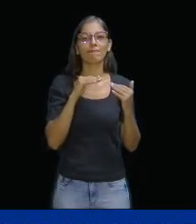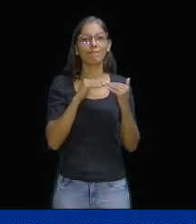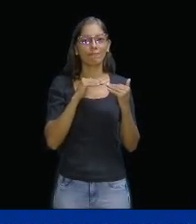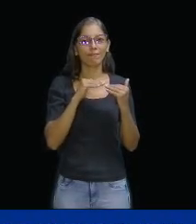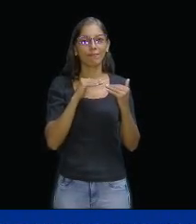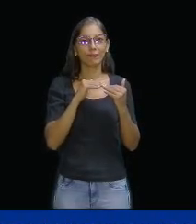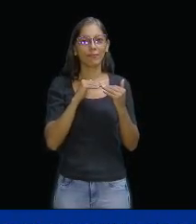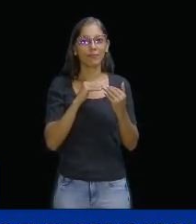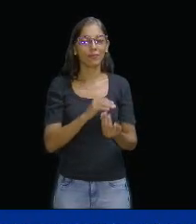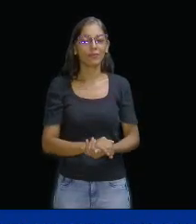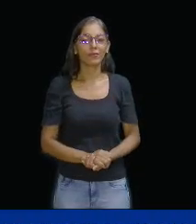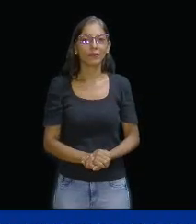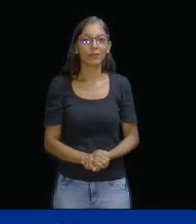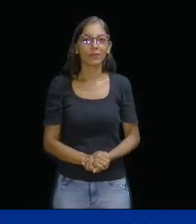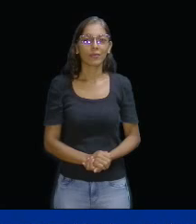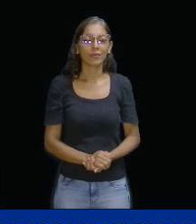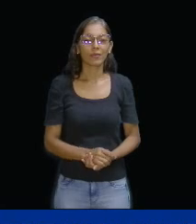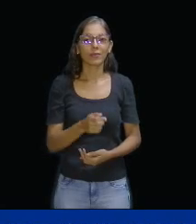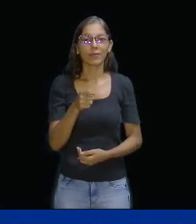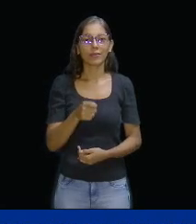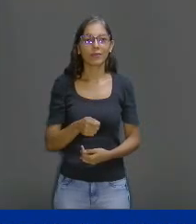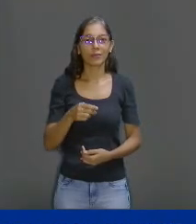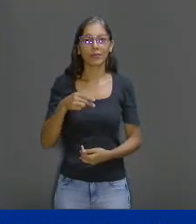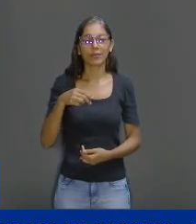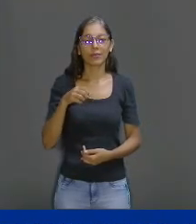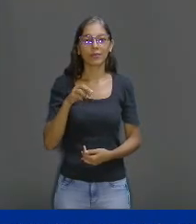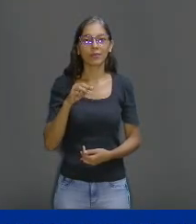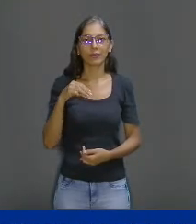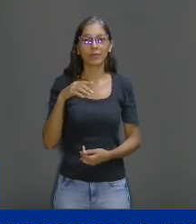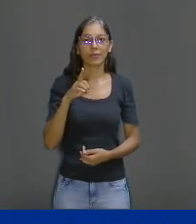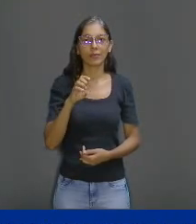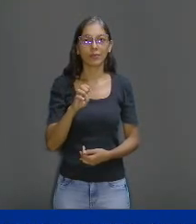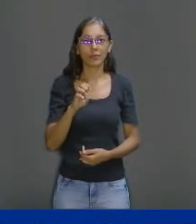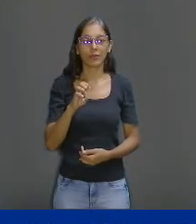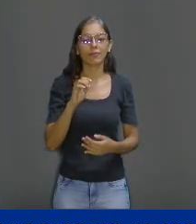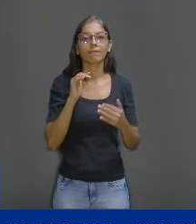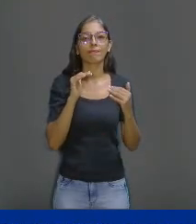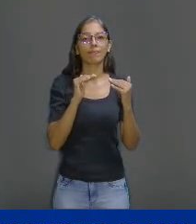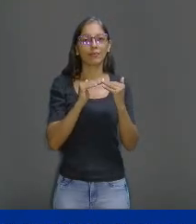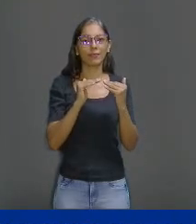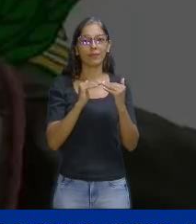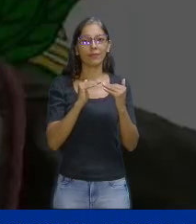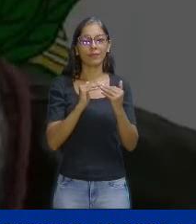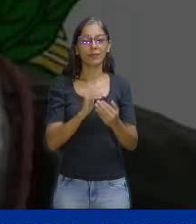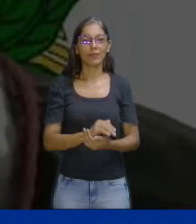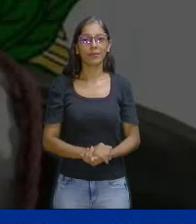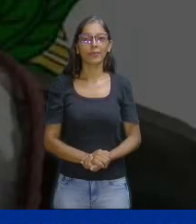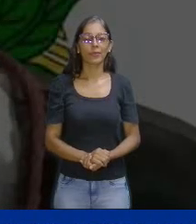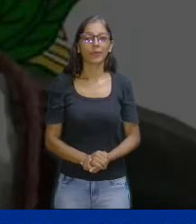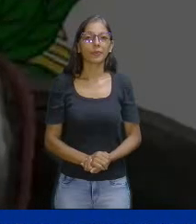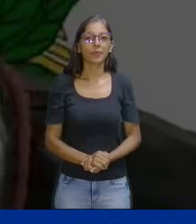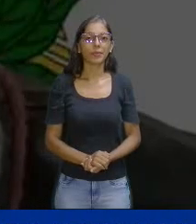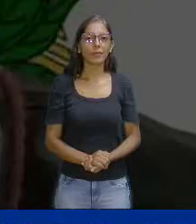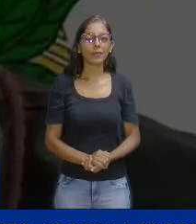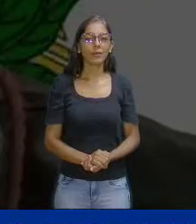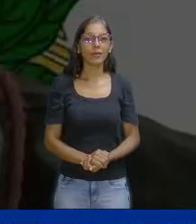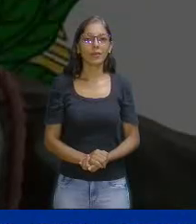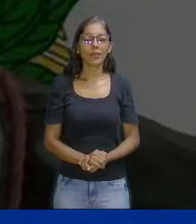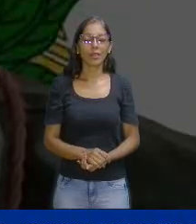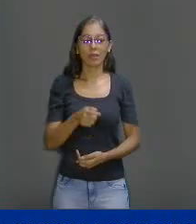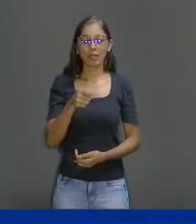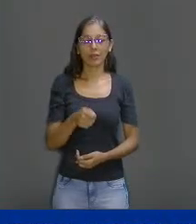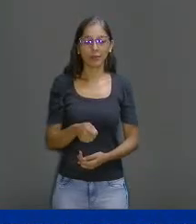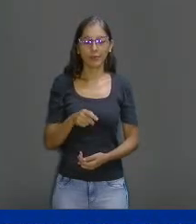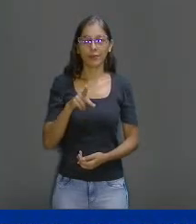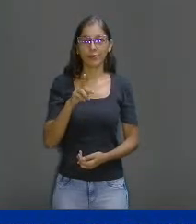acompanho a relatora, senhor presidente. Juiz Normande Souza? Eu também acompanho a relatora, senhor presidente.